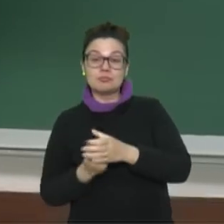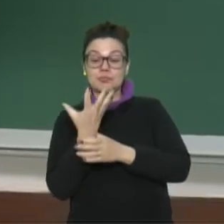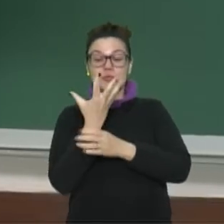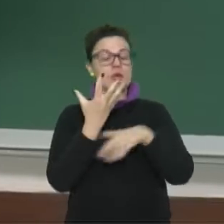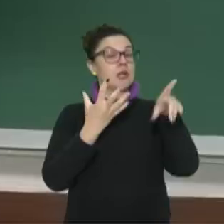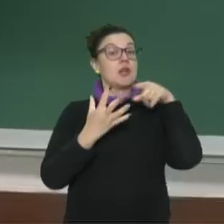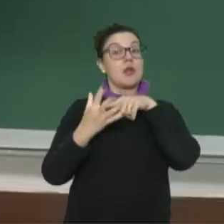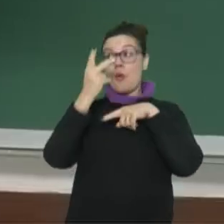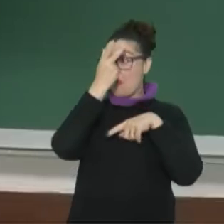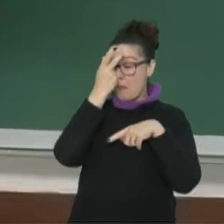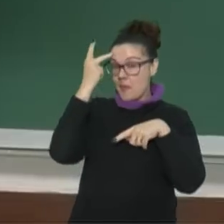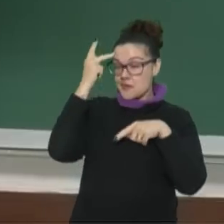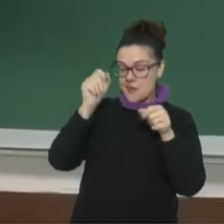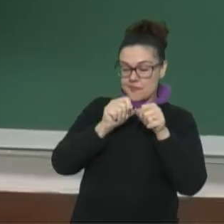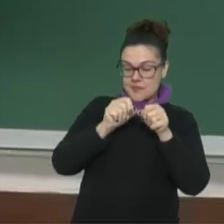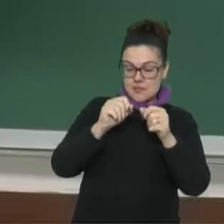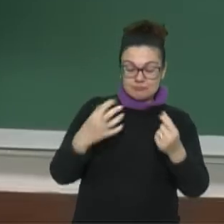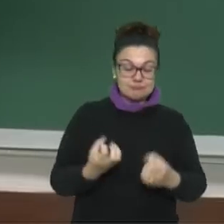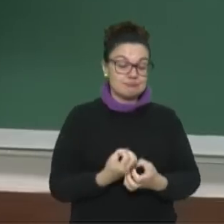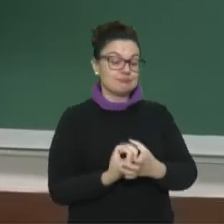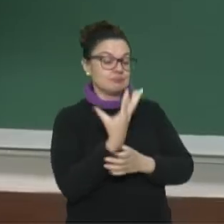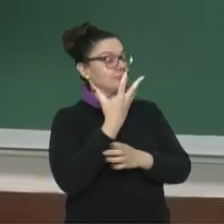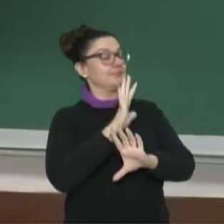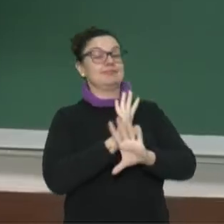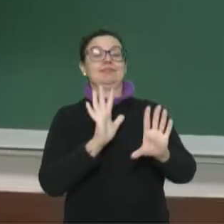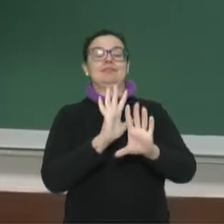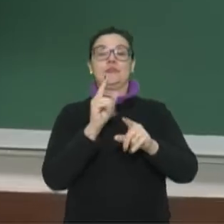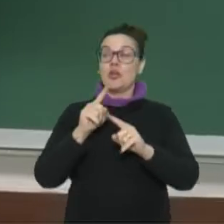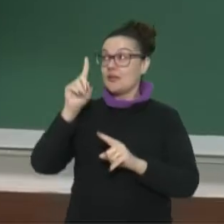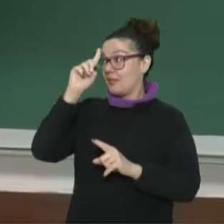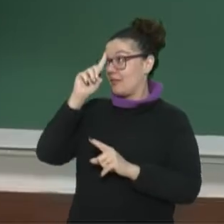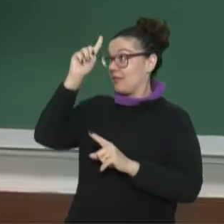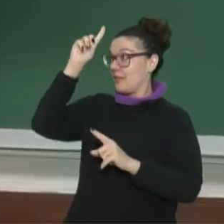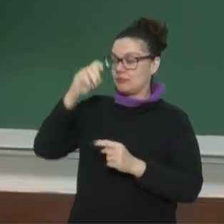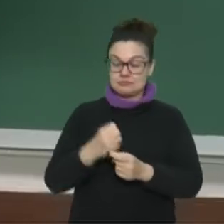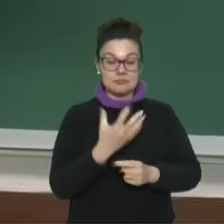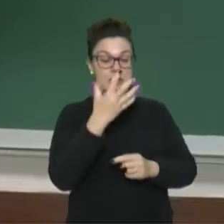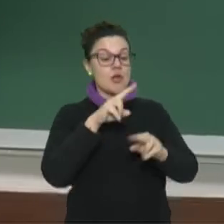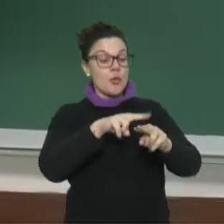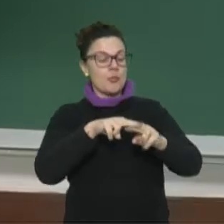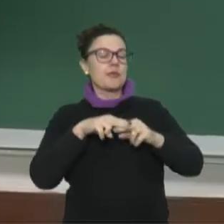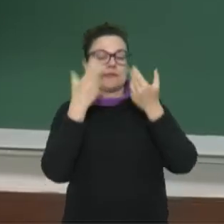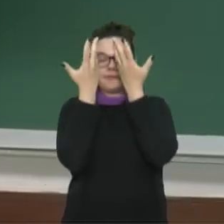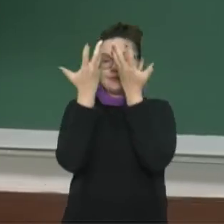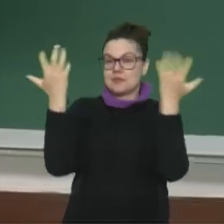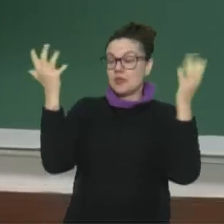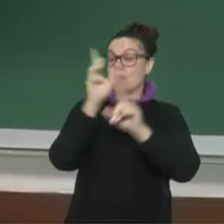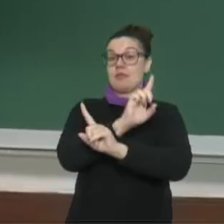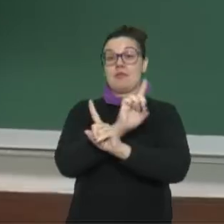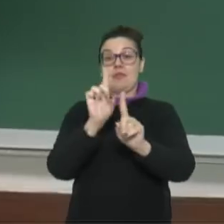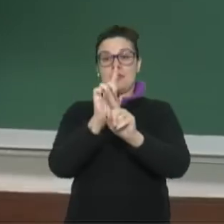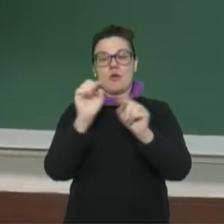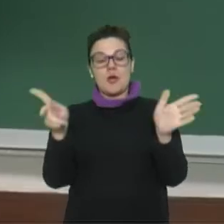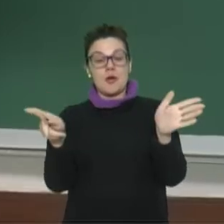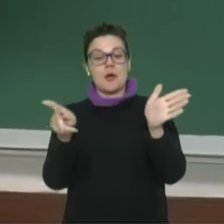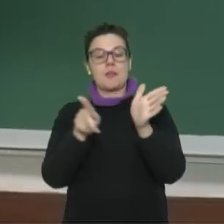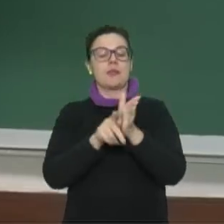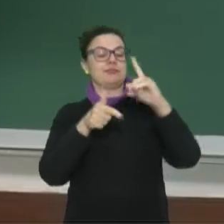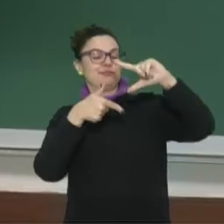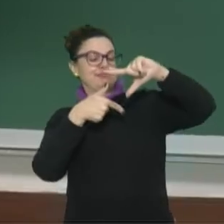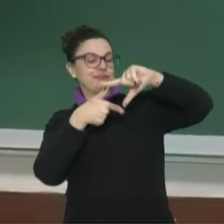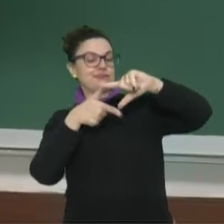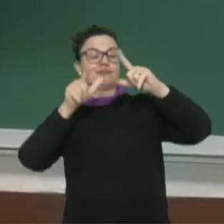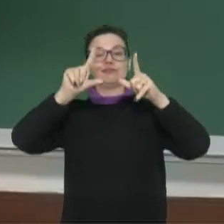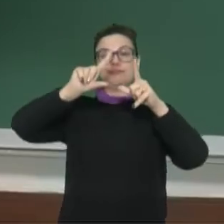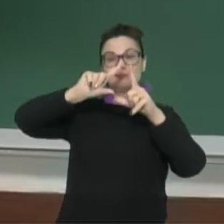têm o poder de criar, Deus cria. Então, por isso, eles não representam formas da natureza, e sim representações